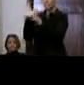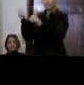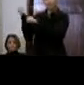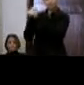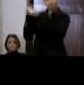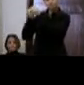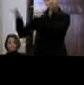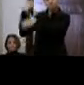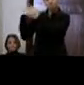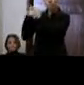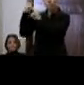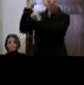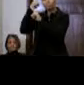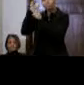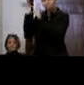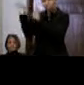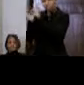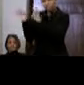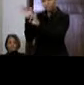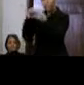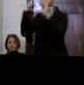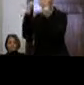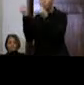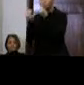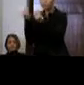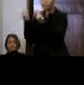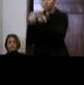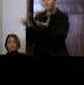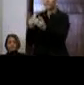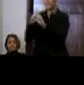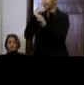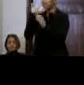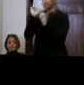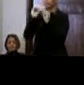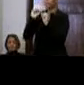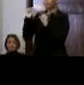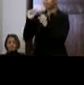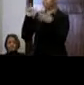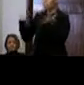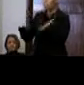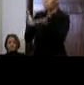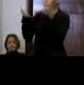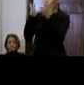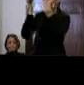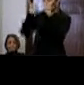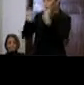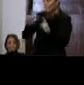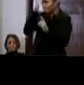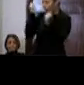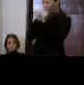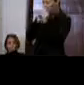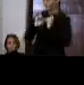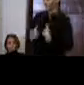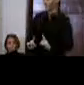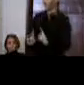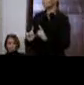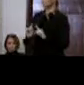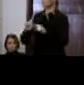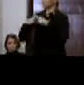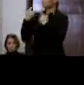anos estava sendo pensado e sonhado pelo Grupo de Trabalho como uma maneira não só de promover os direitos das pessoas com deficiência,